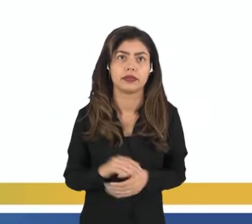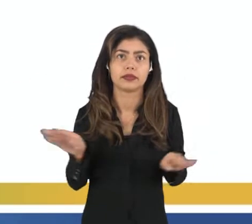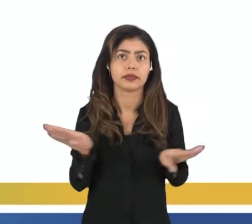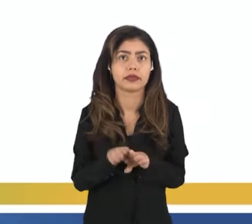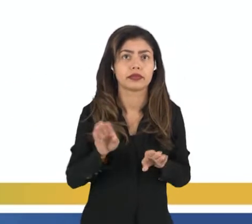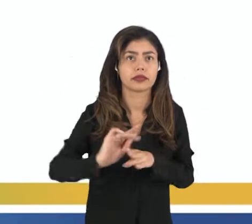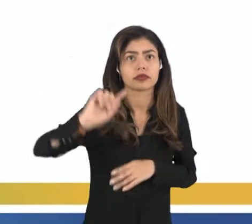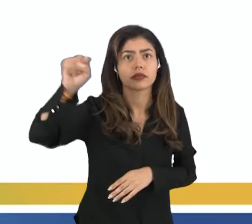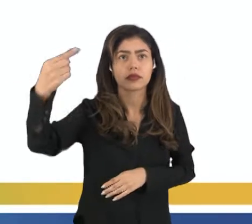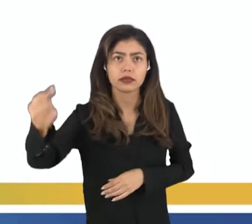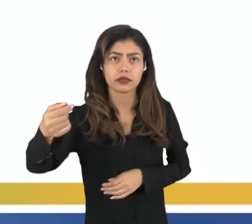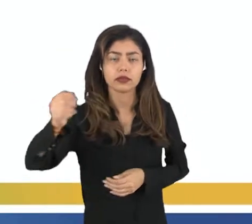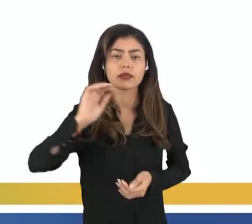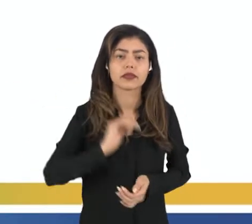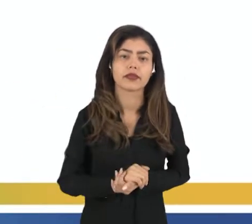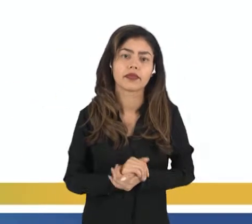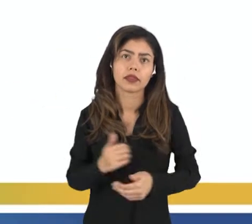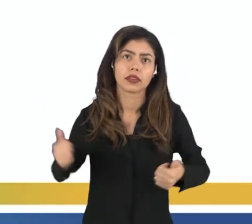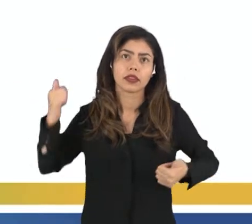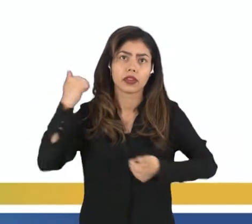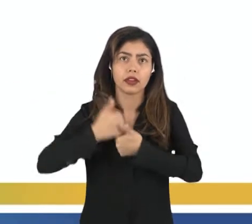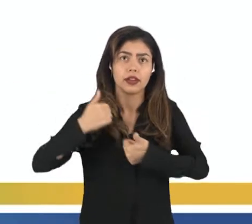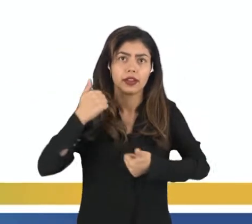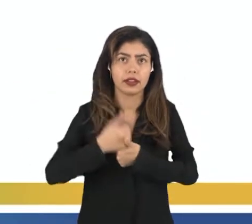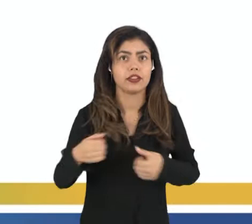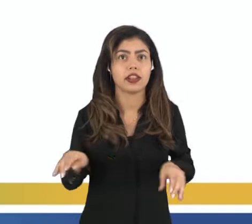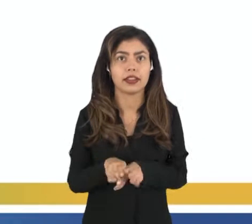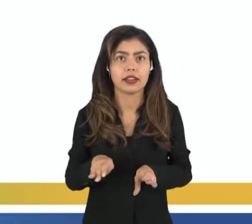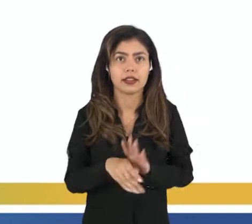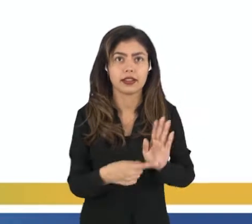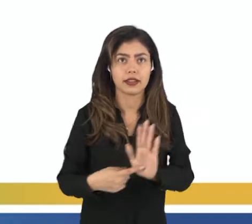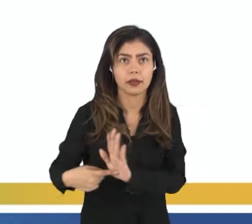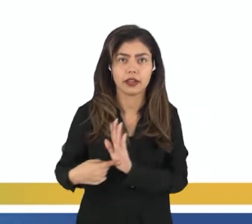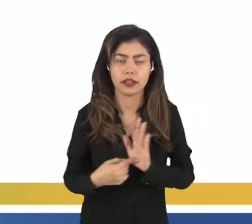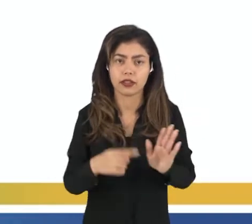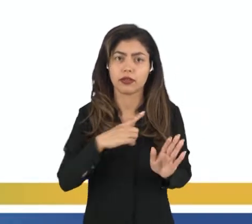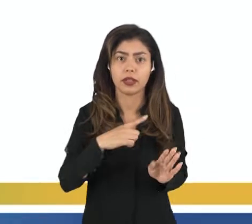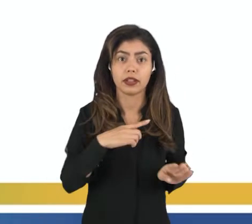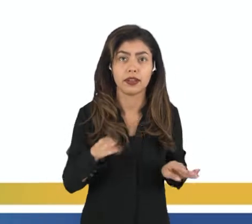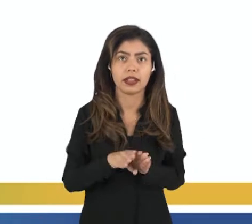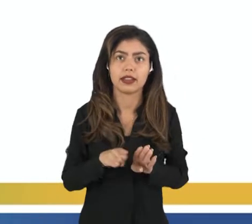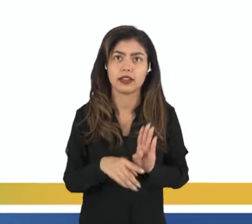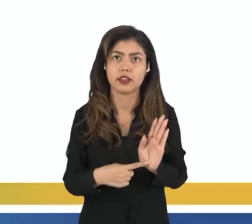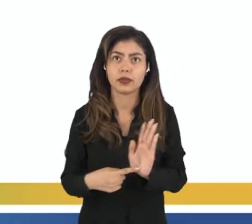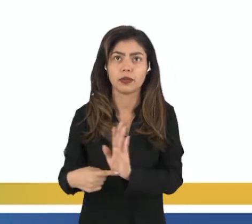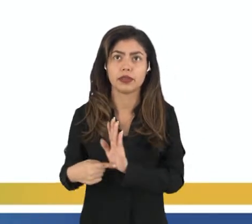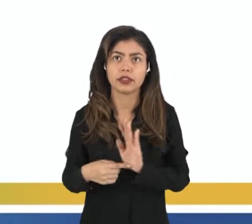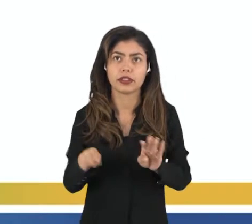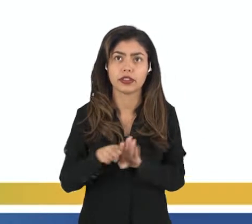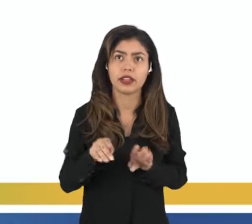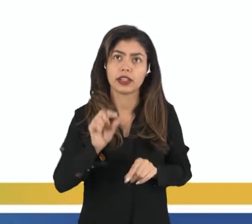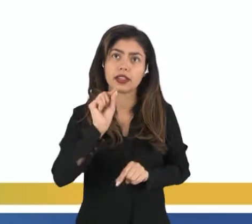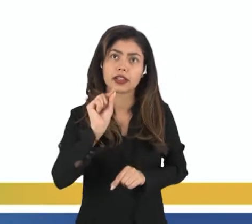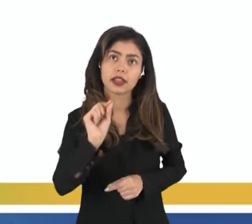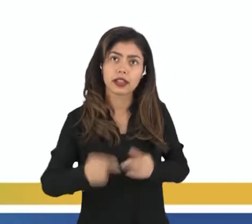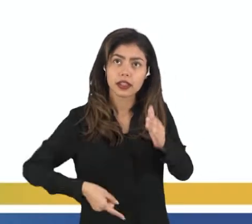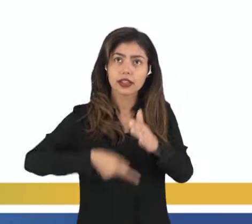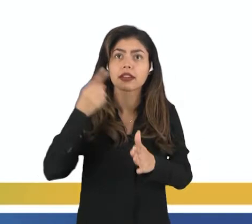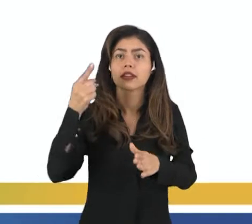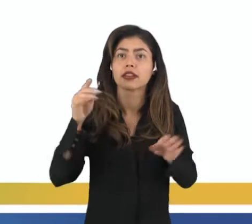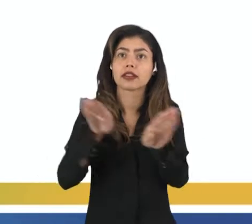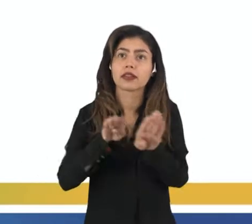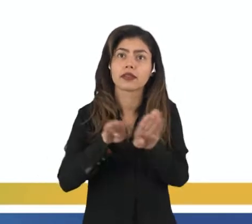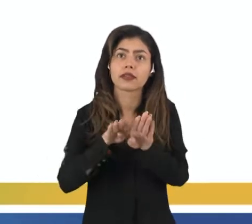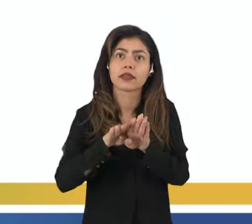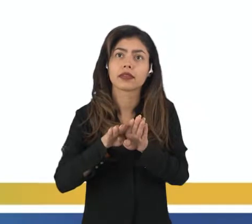tarde, essas cordas seriam substituídas por cabos de aço. Mal sabiam estes primeiros aventureiros que